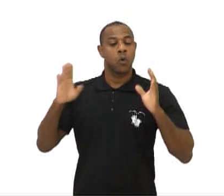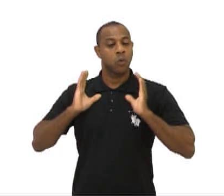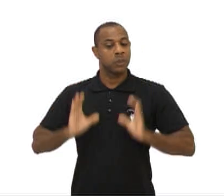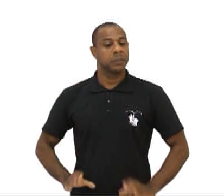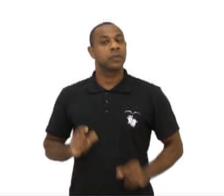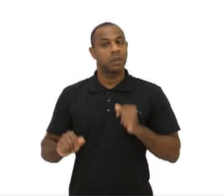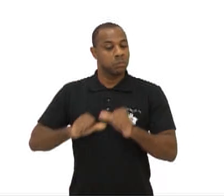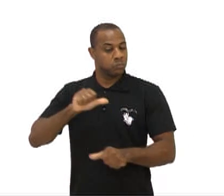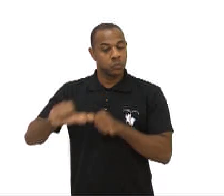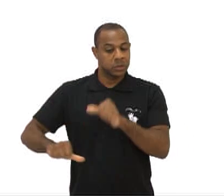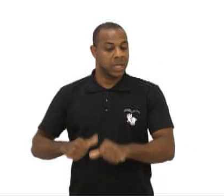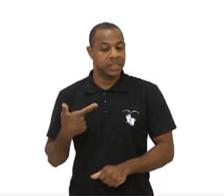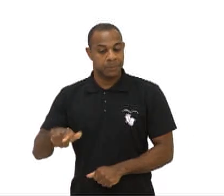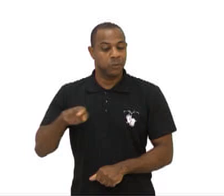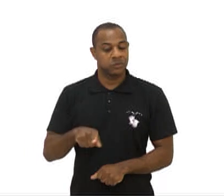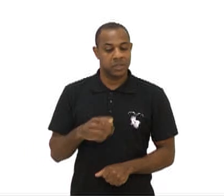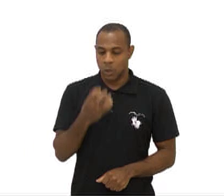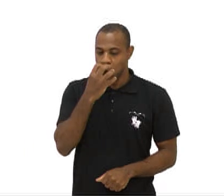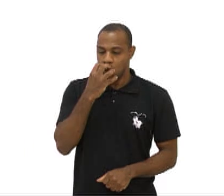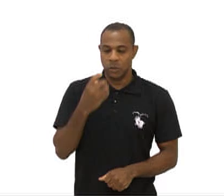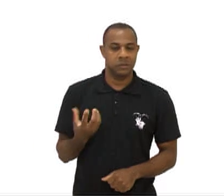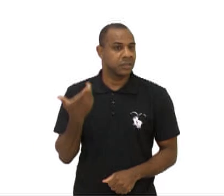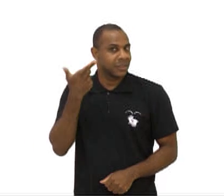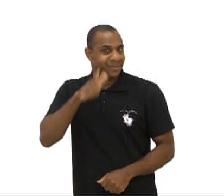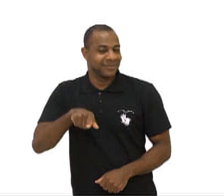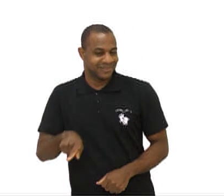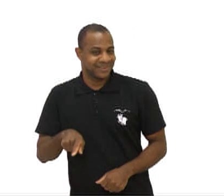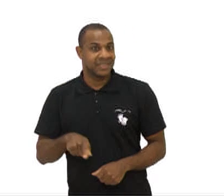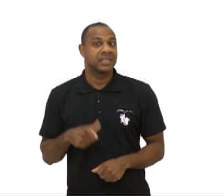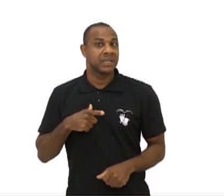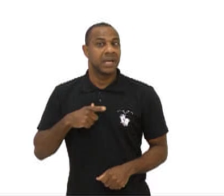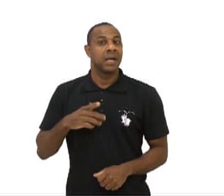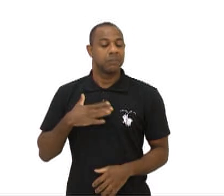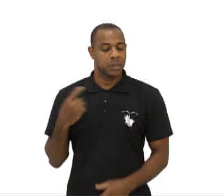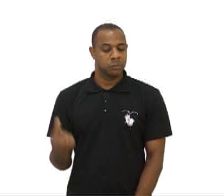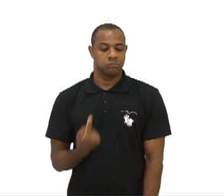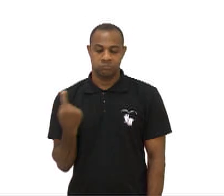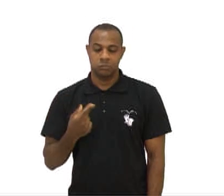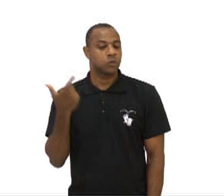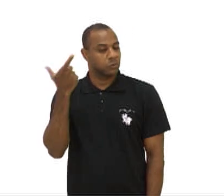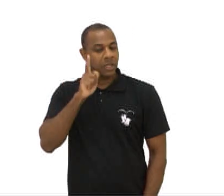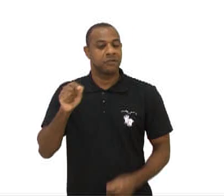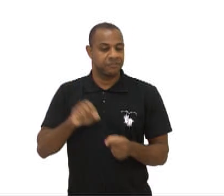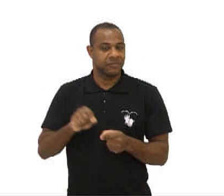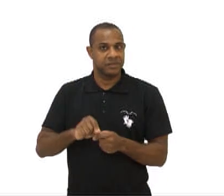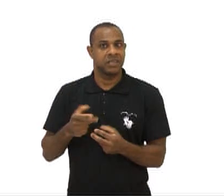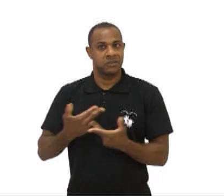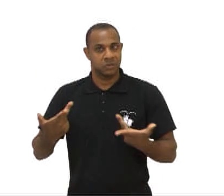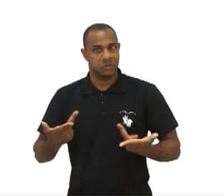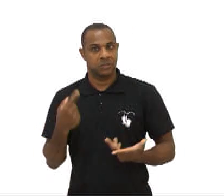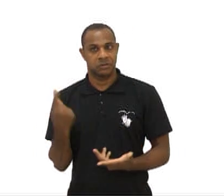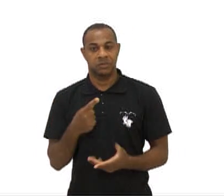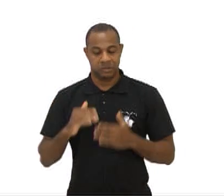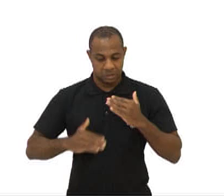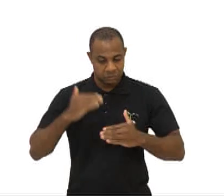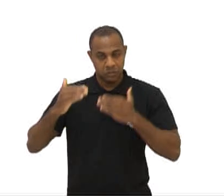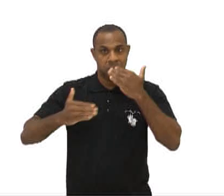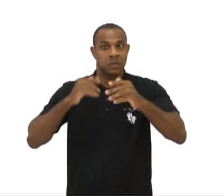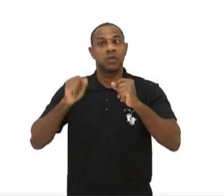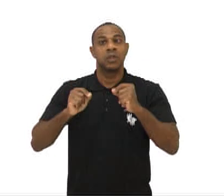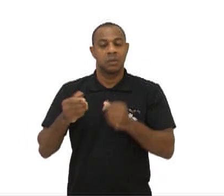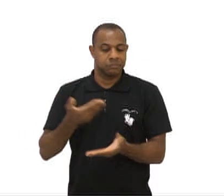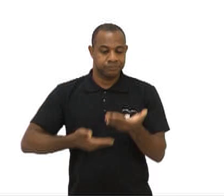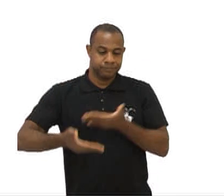comportamento mudou após a chegada do animal. Ele está mais independente e confiante e desenvolveu um